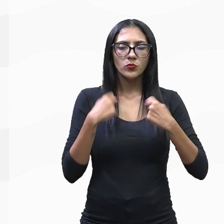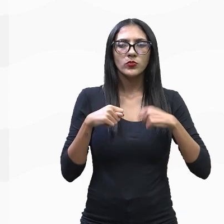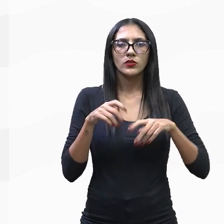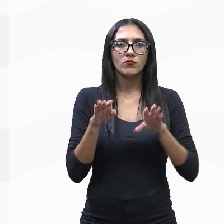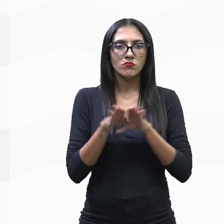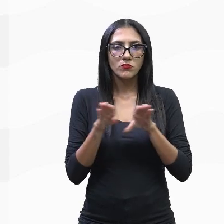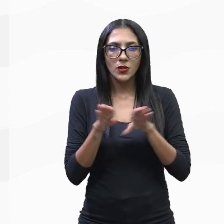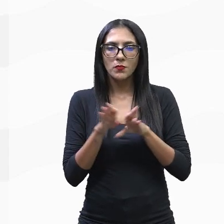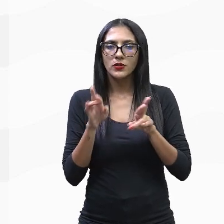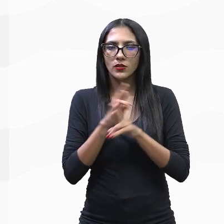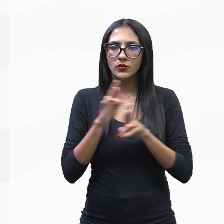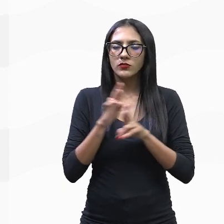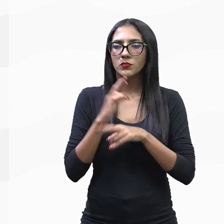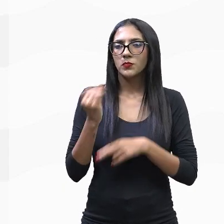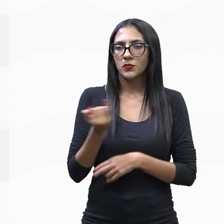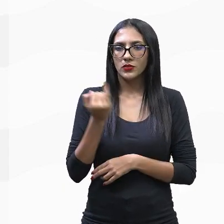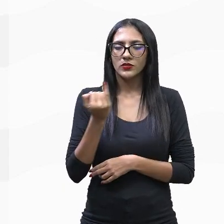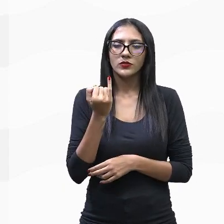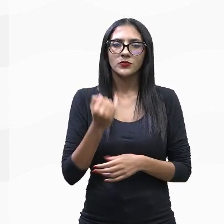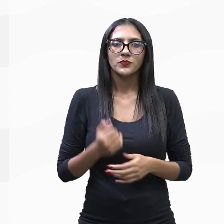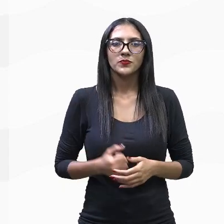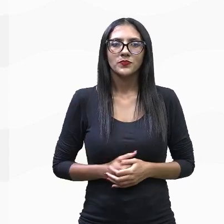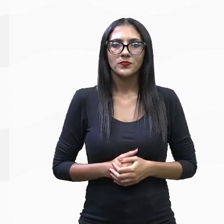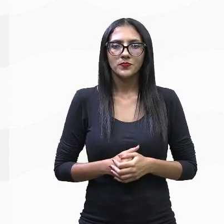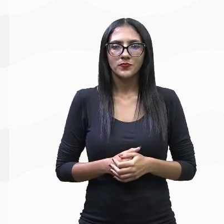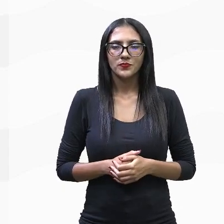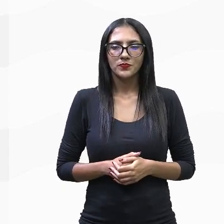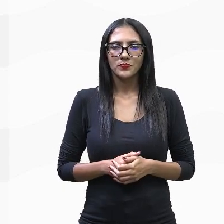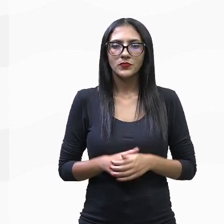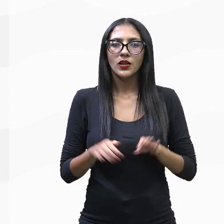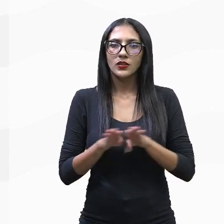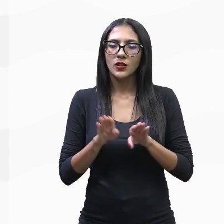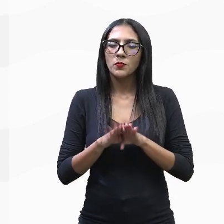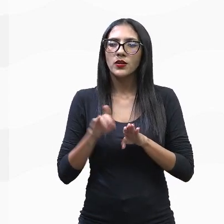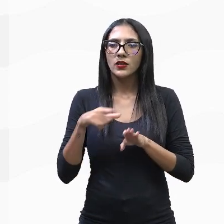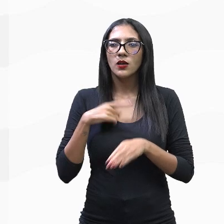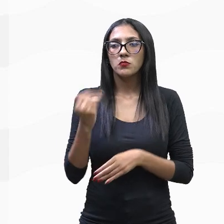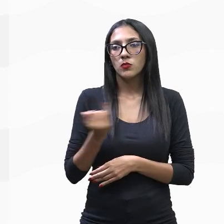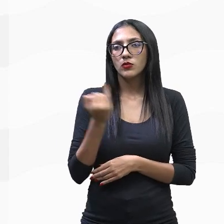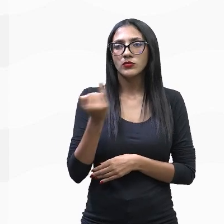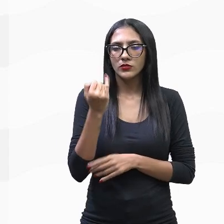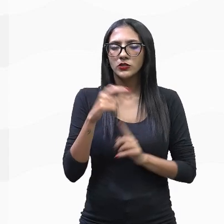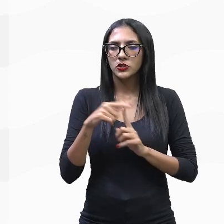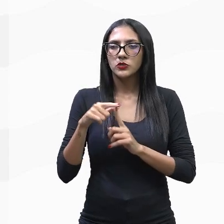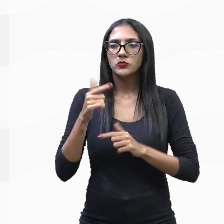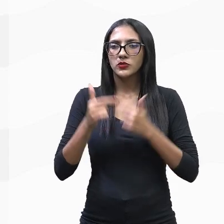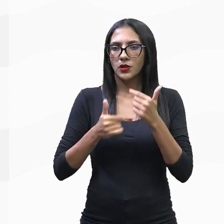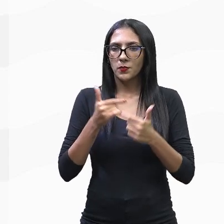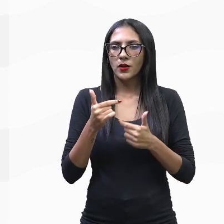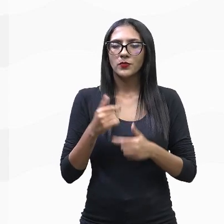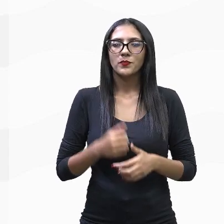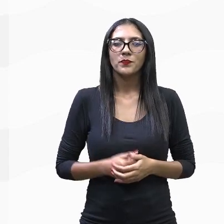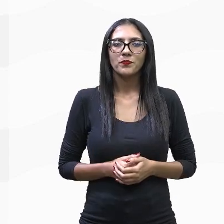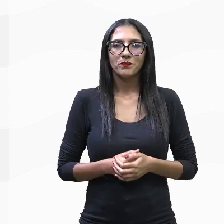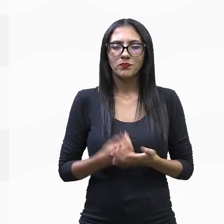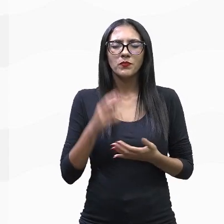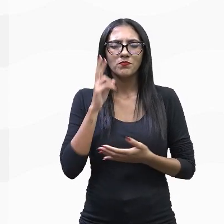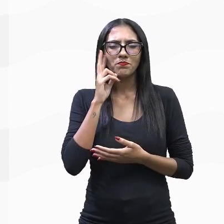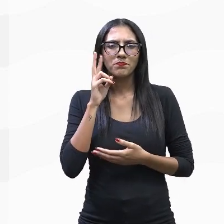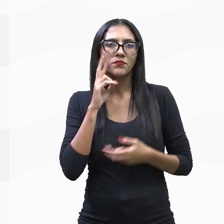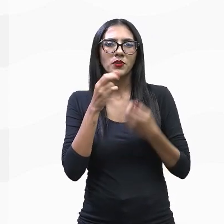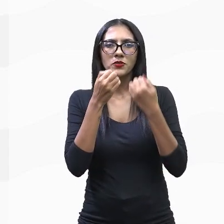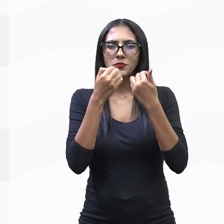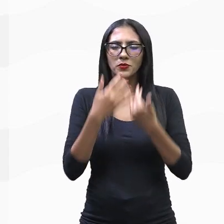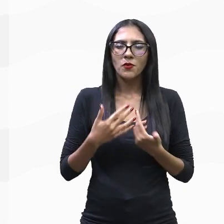ocupações, né? Que também geram aí, né, tipos de trabalhos. E estávamos ali justamente falando de